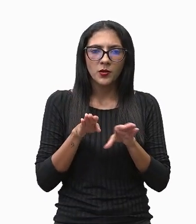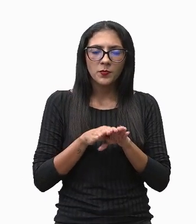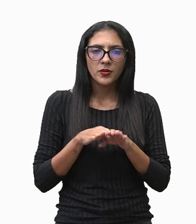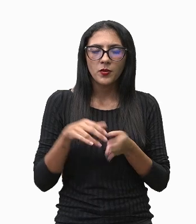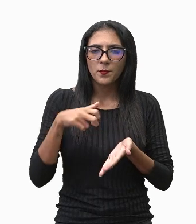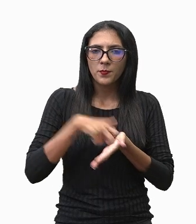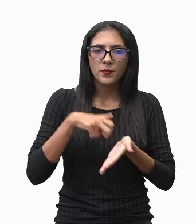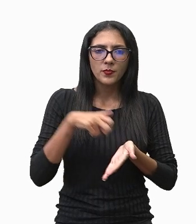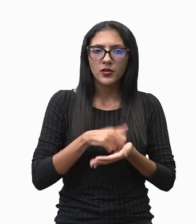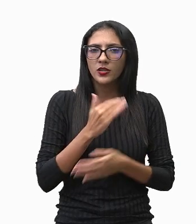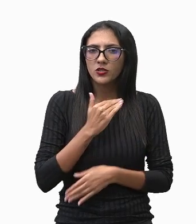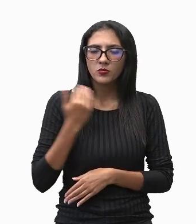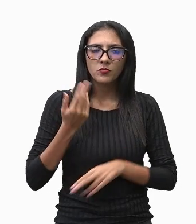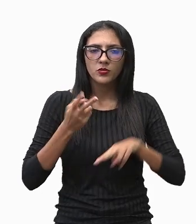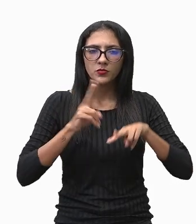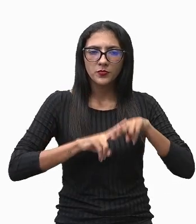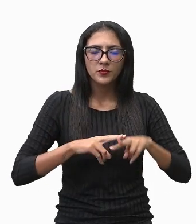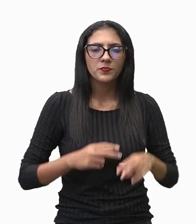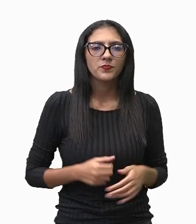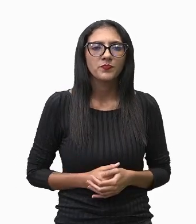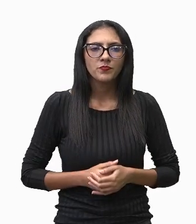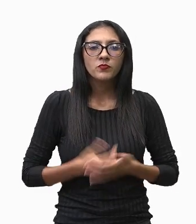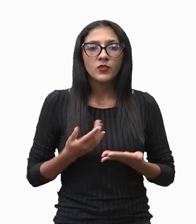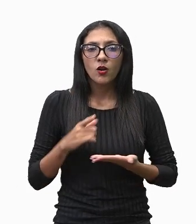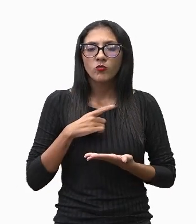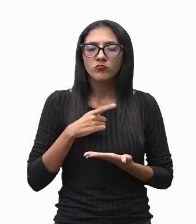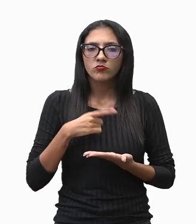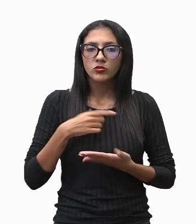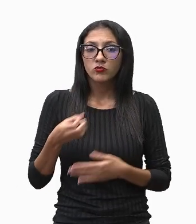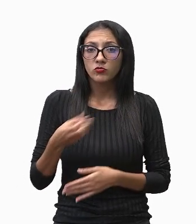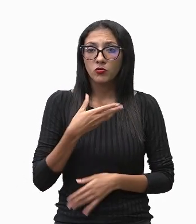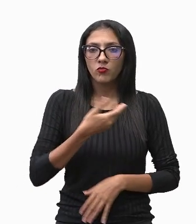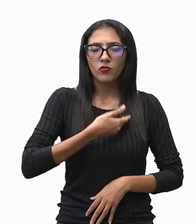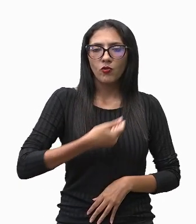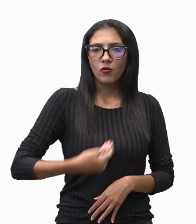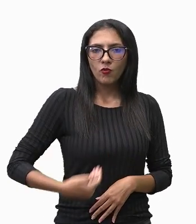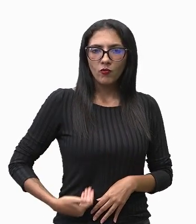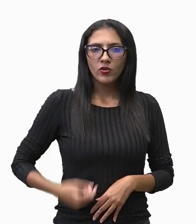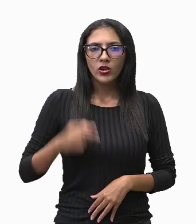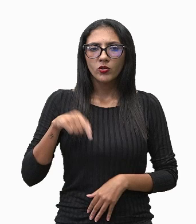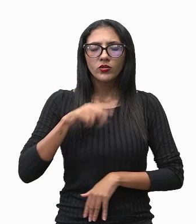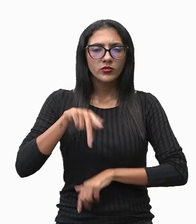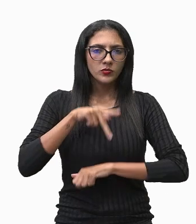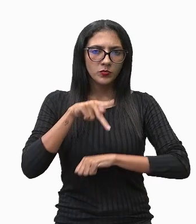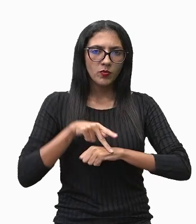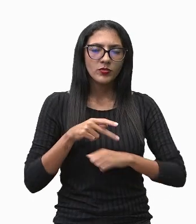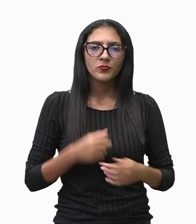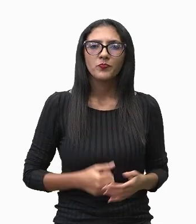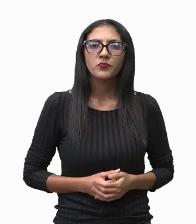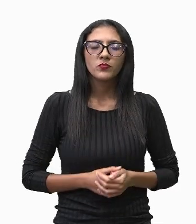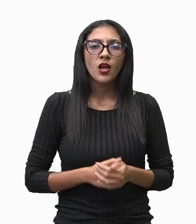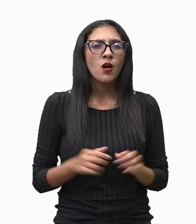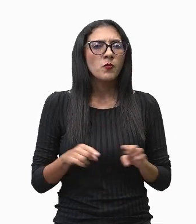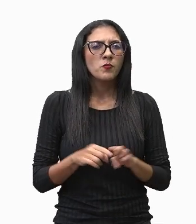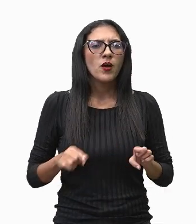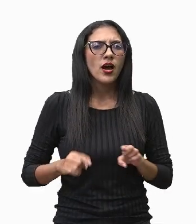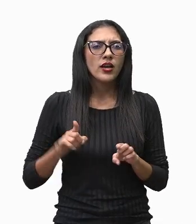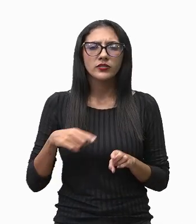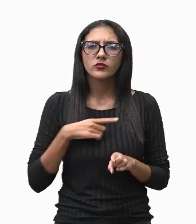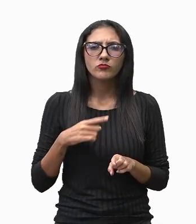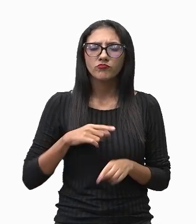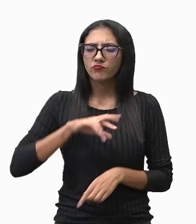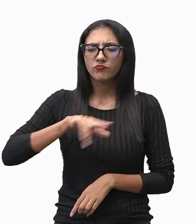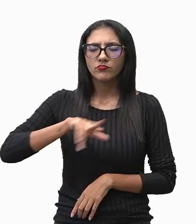morte. Então, um novo governo se instaurou no país. Porém, isso não significava